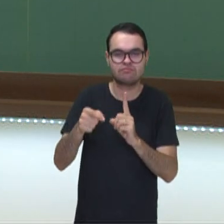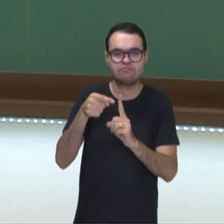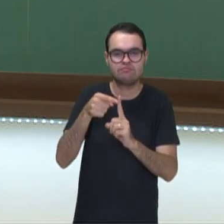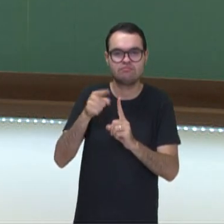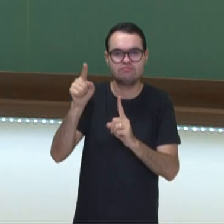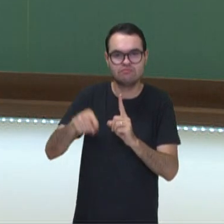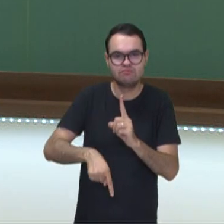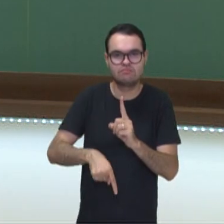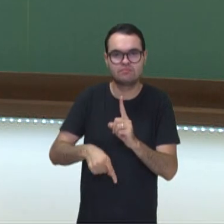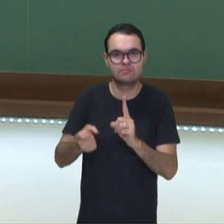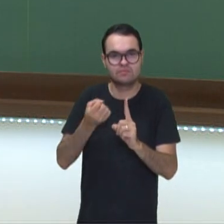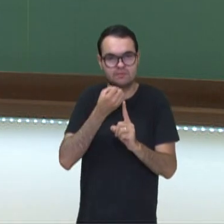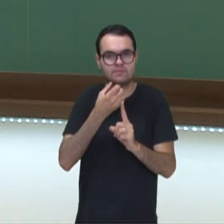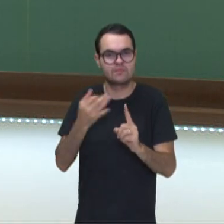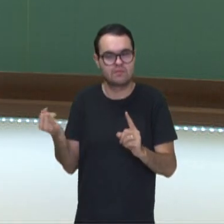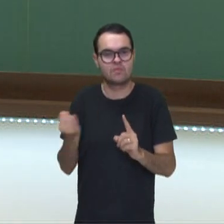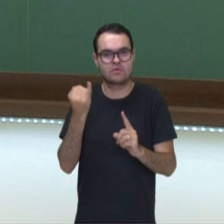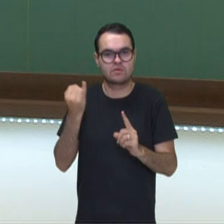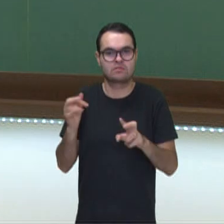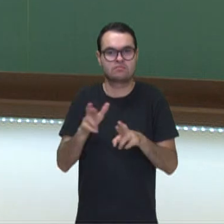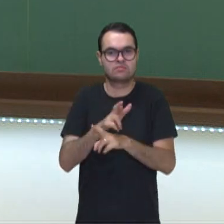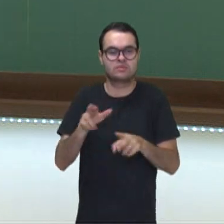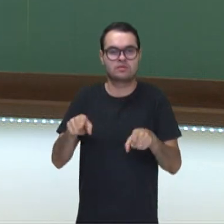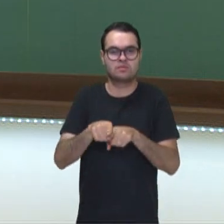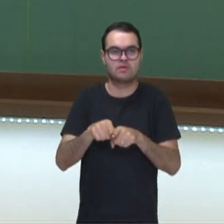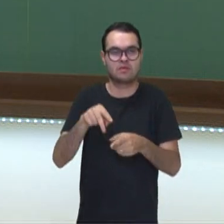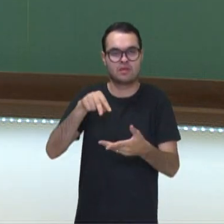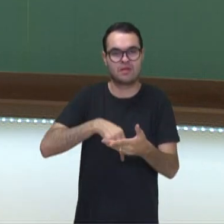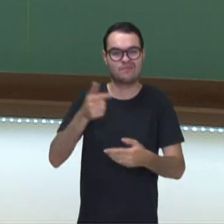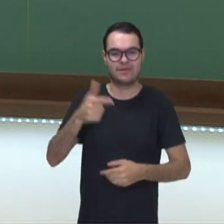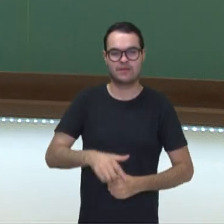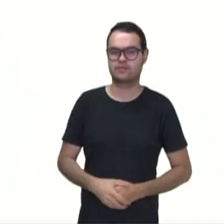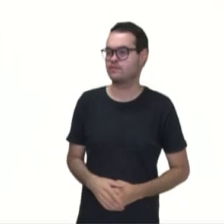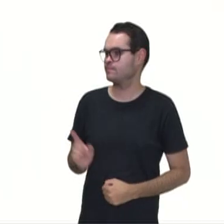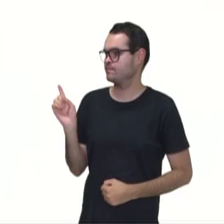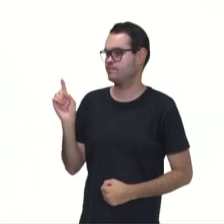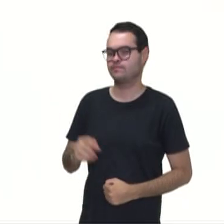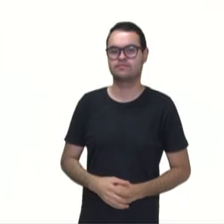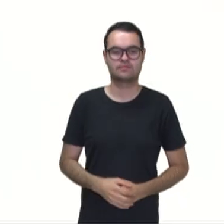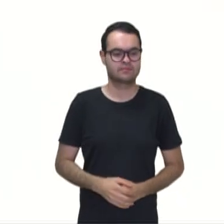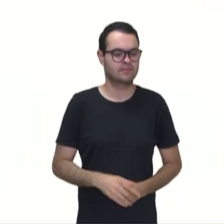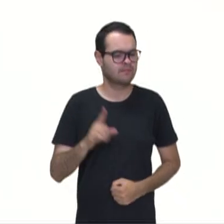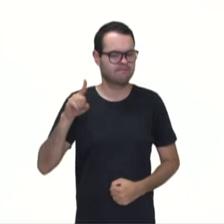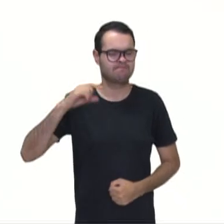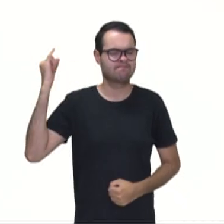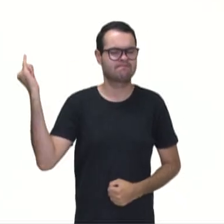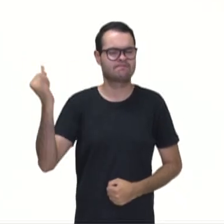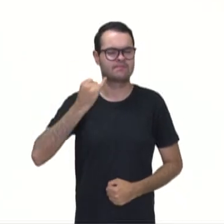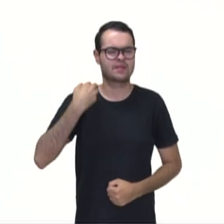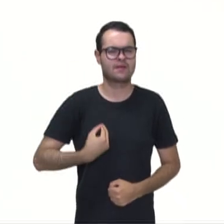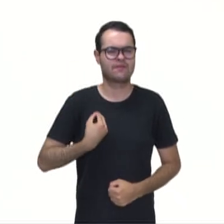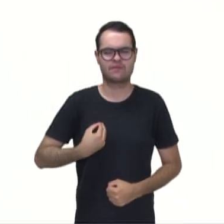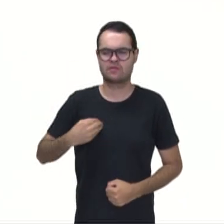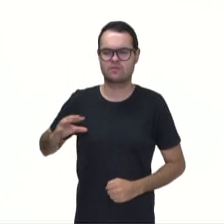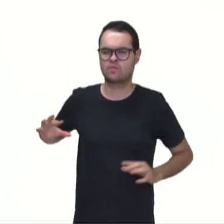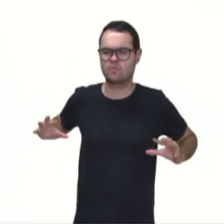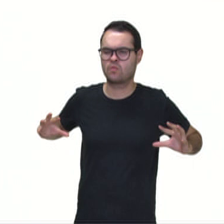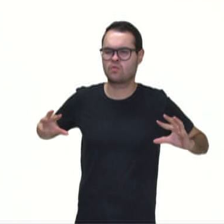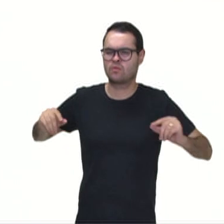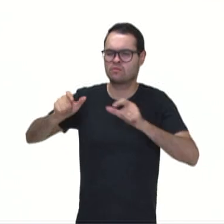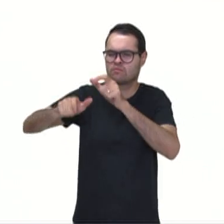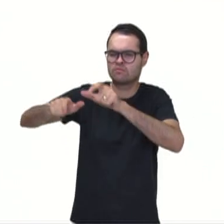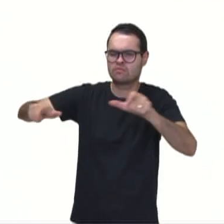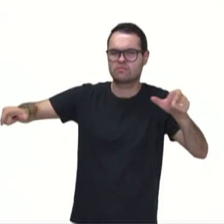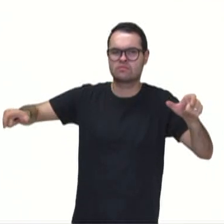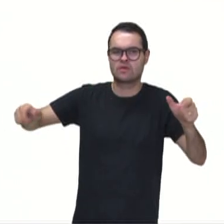apenas apresenta. Então vamos ler mais uma tirinha. Essencial à vida de todos os seres vivos começa